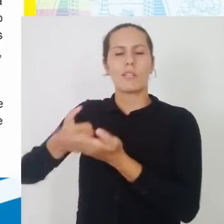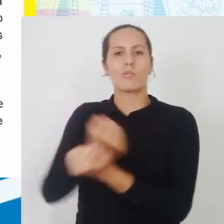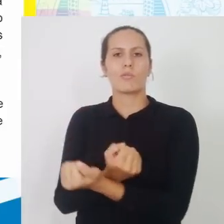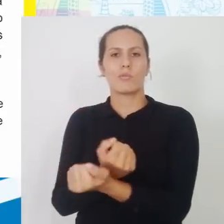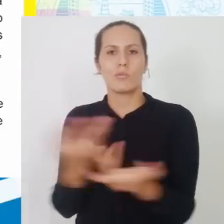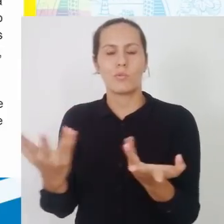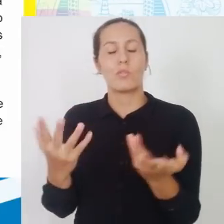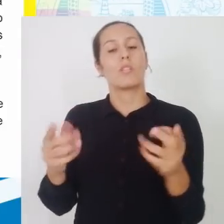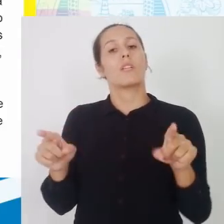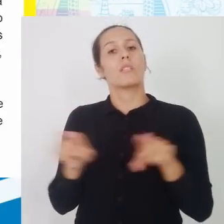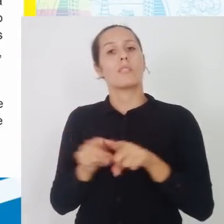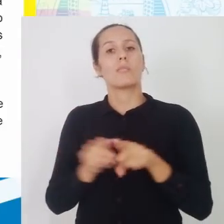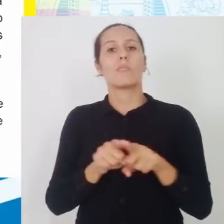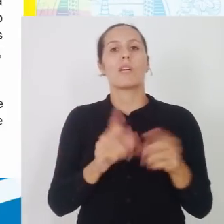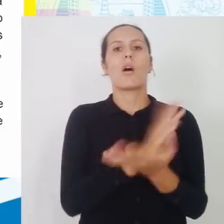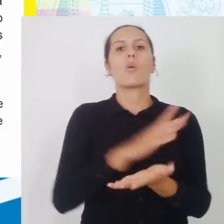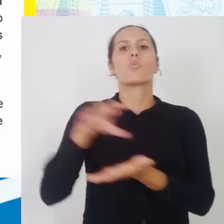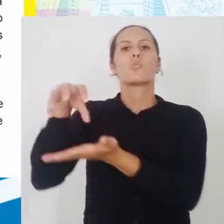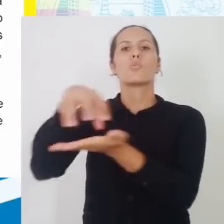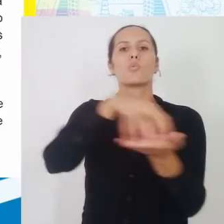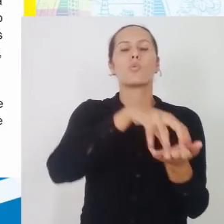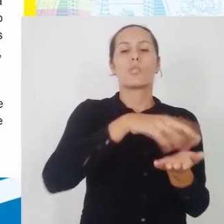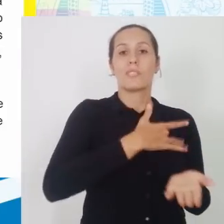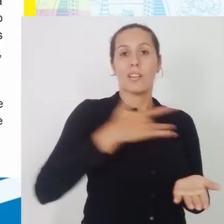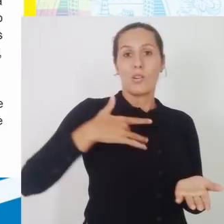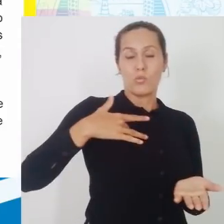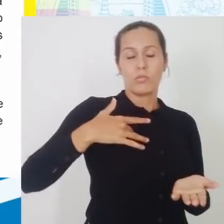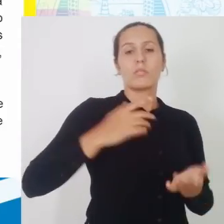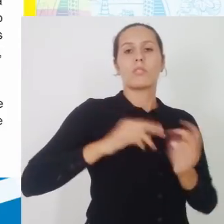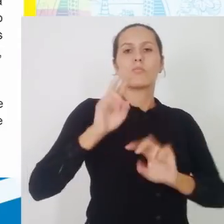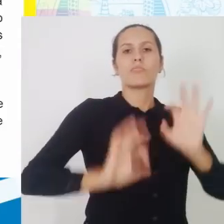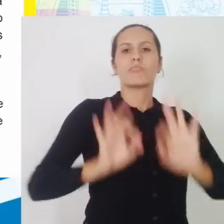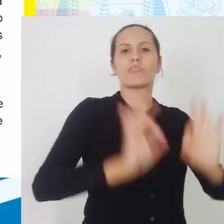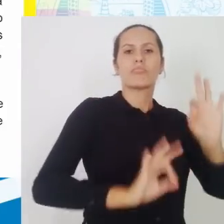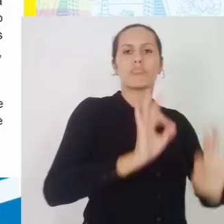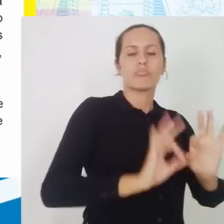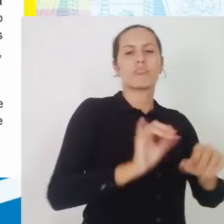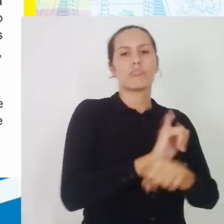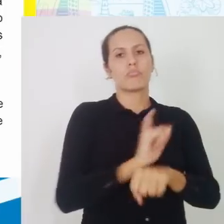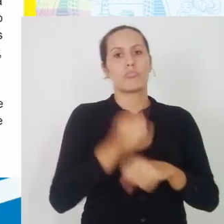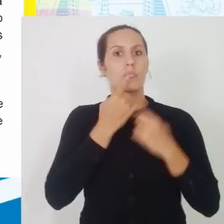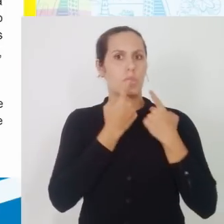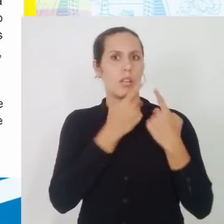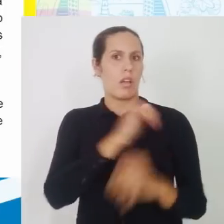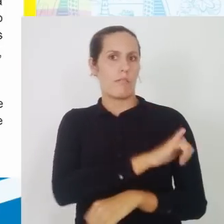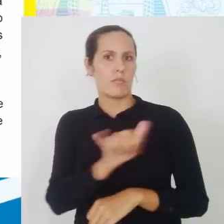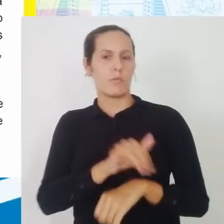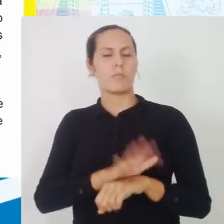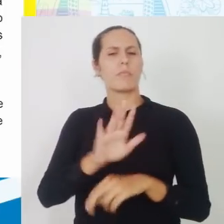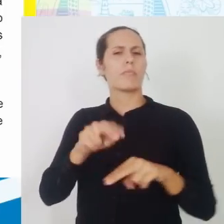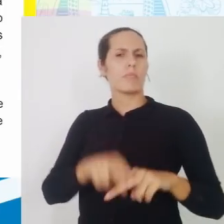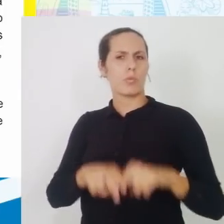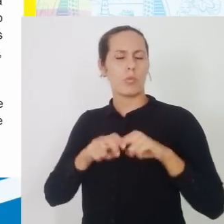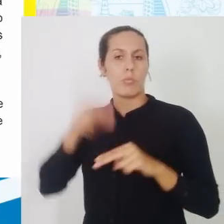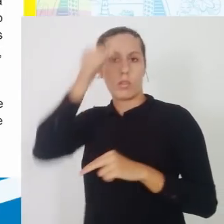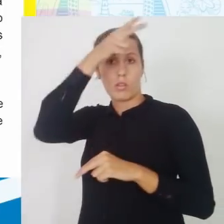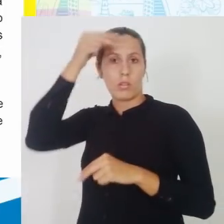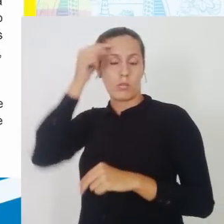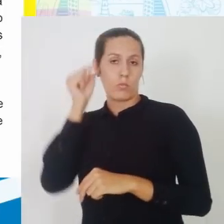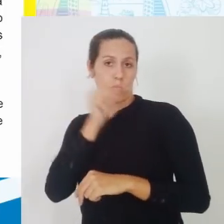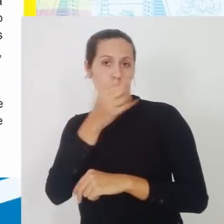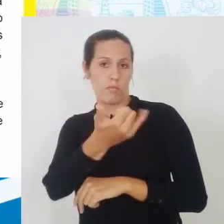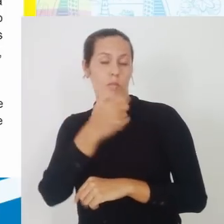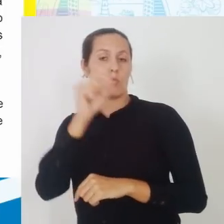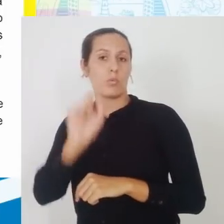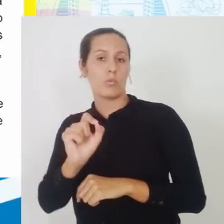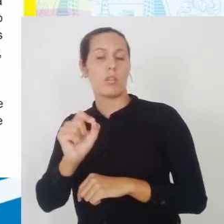durante a pandemia, afirmou. Ainda de acordo com o prefeito, professores e alunos tiveram as atividades suspensas desde o dia